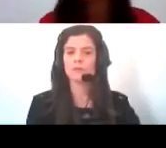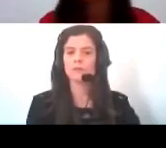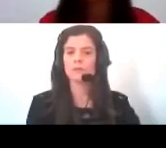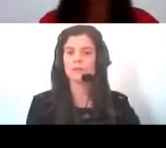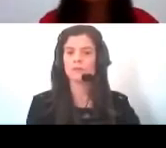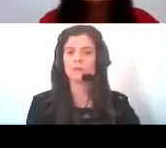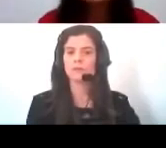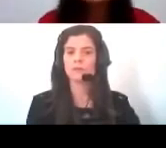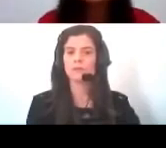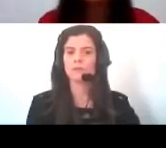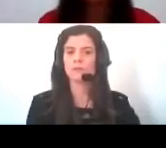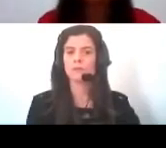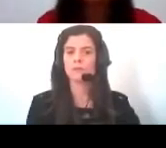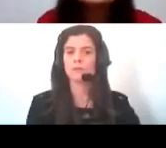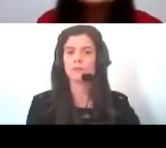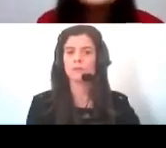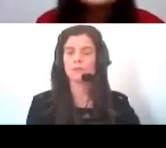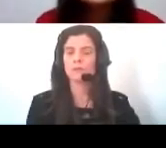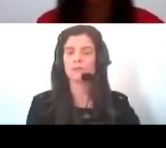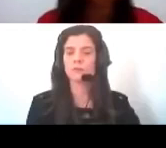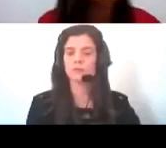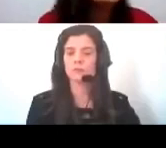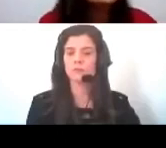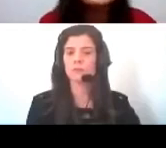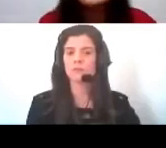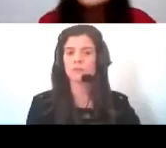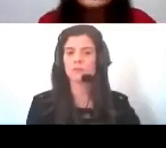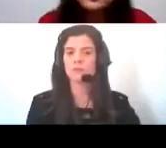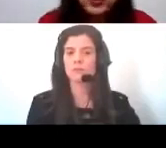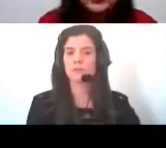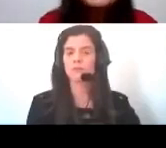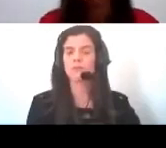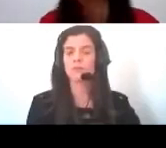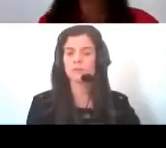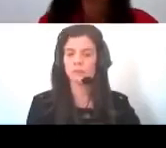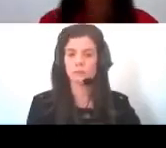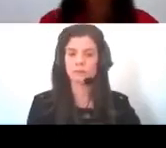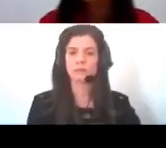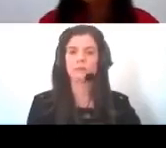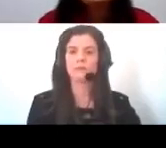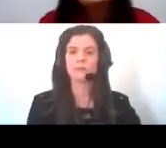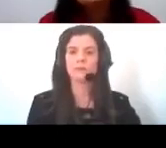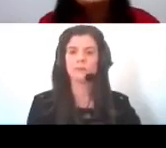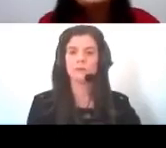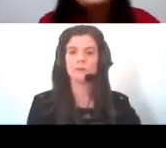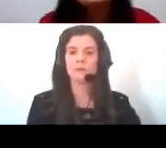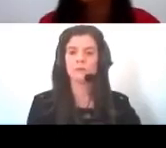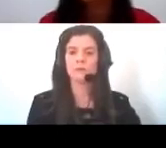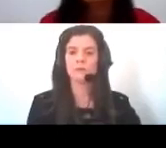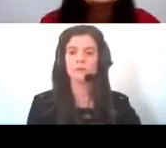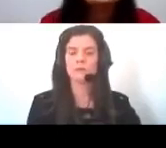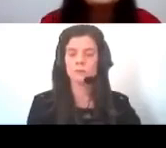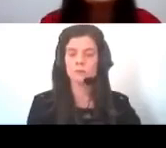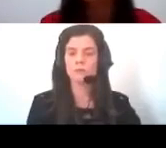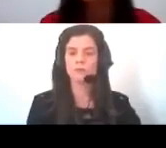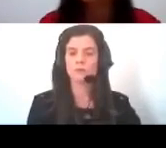Garmes. Essa secretaria, ela presta assessoria jurídica a toda a administração municipal. Então, qualquer uma das